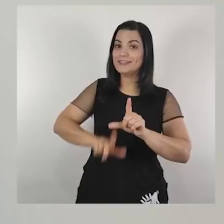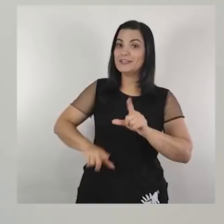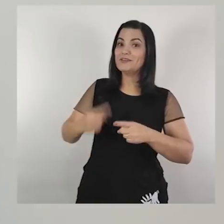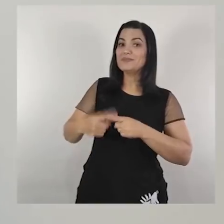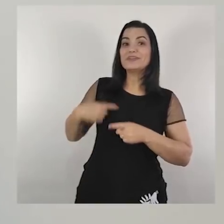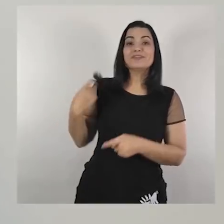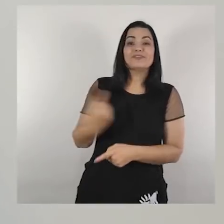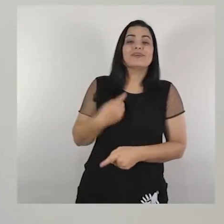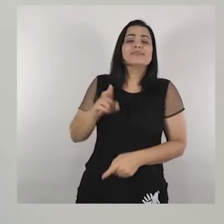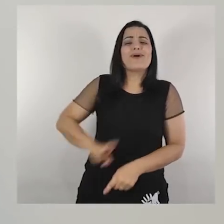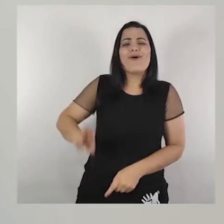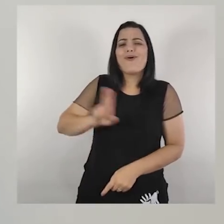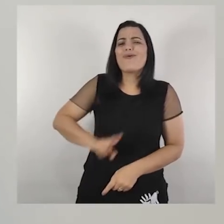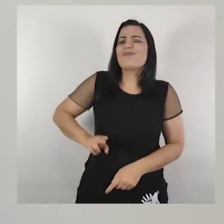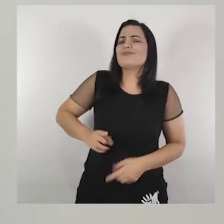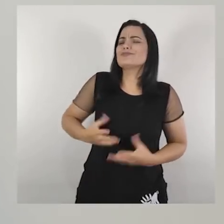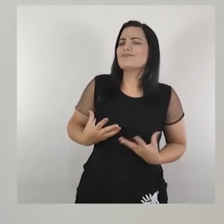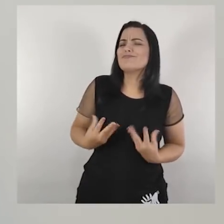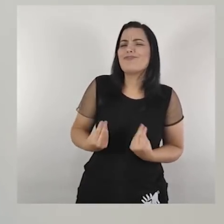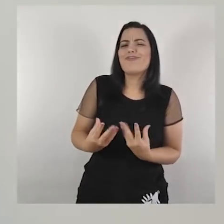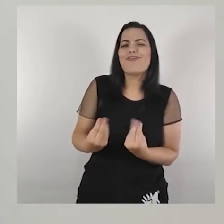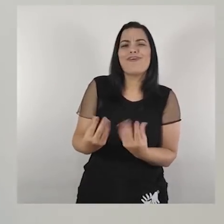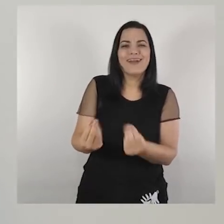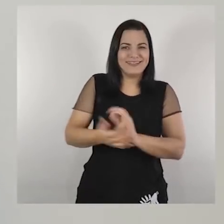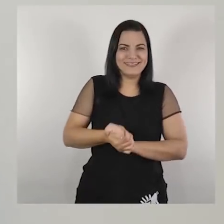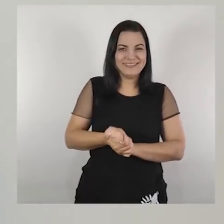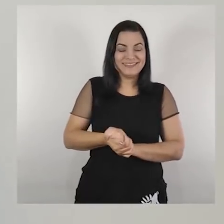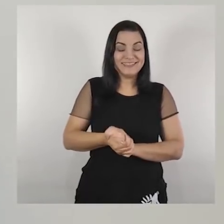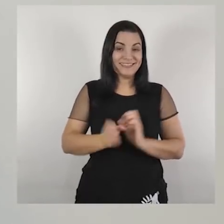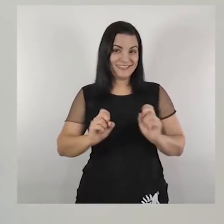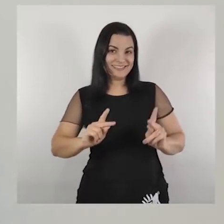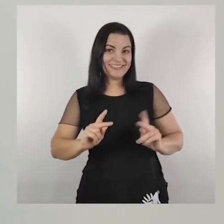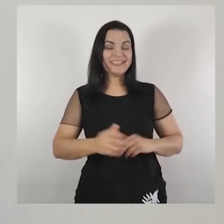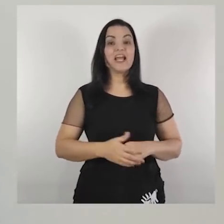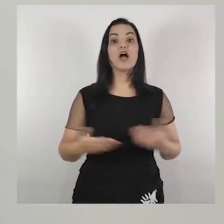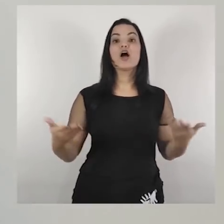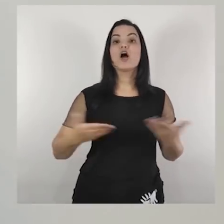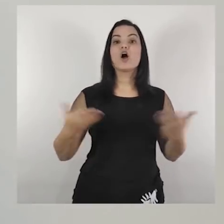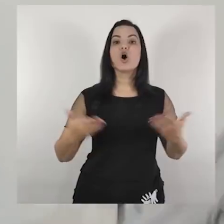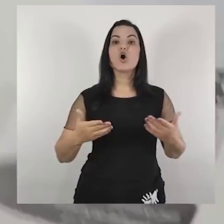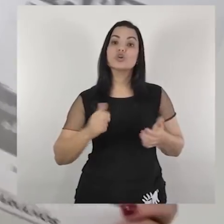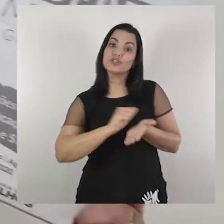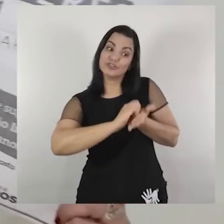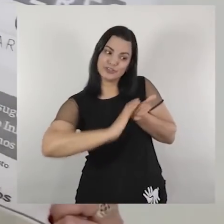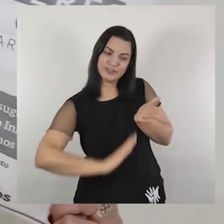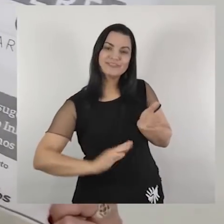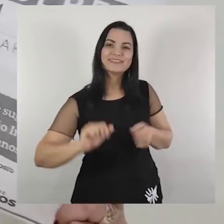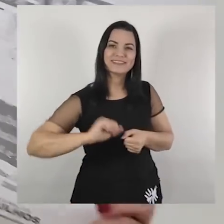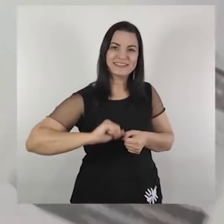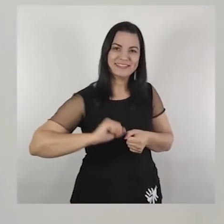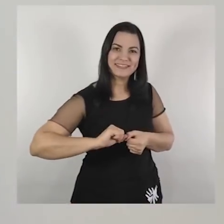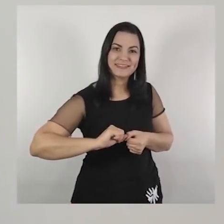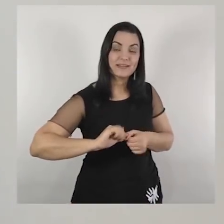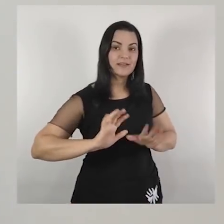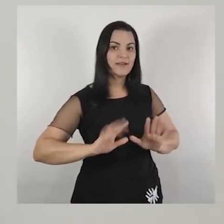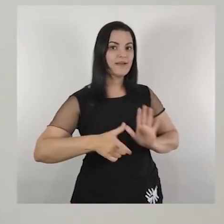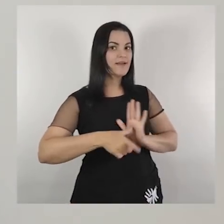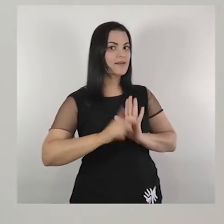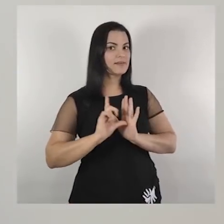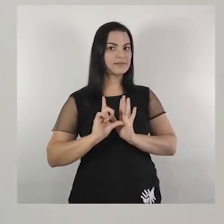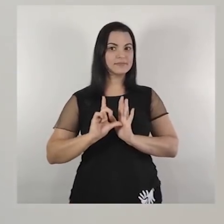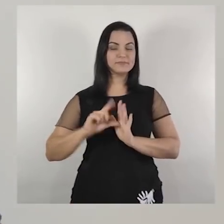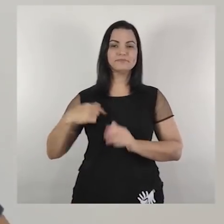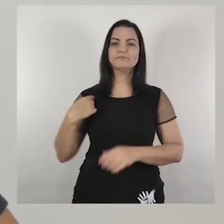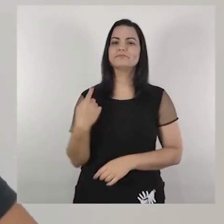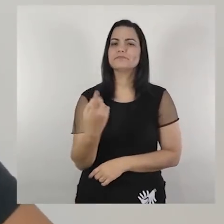usá-las muitas e muitas vezes, certo? Hoje nós vamos fazer uma atividade desse material, mas antes